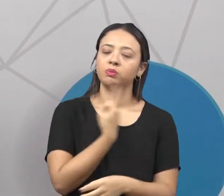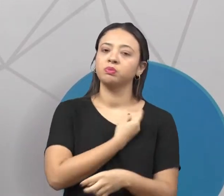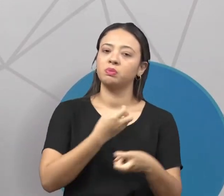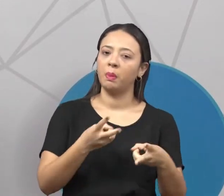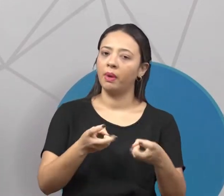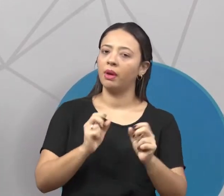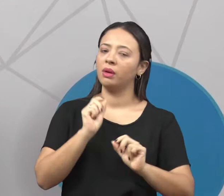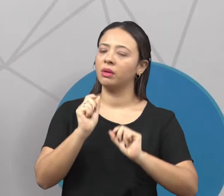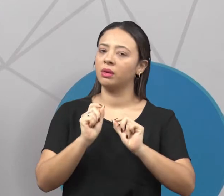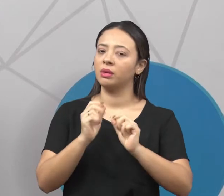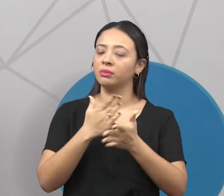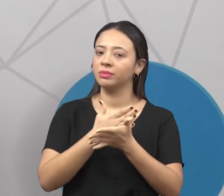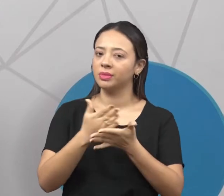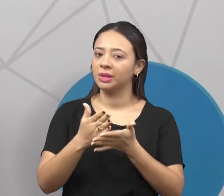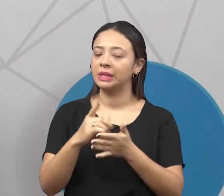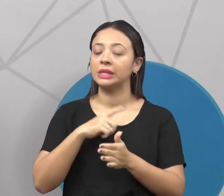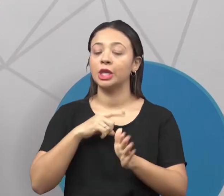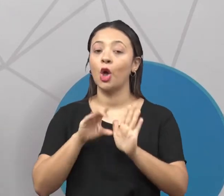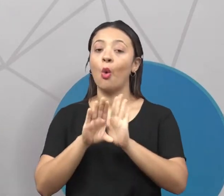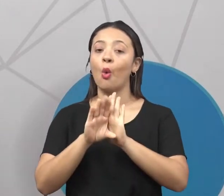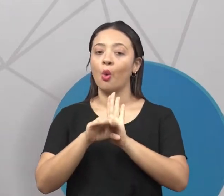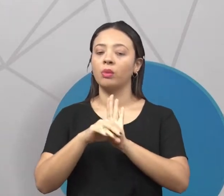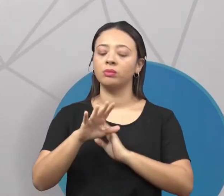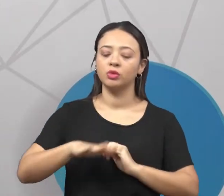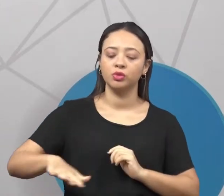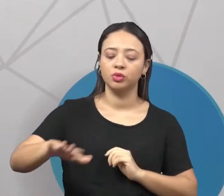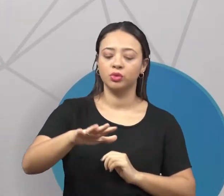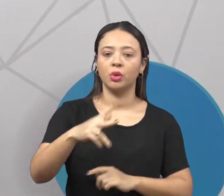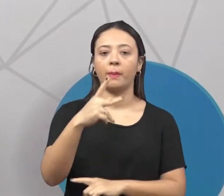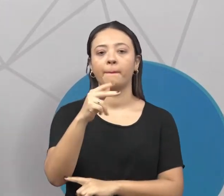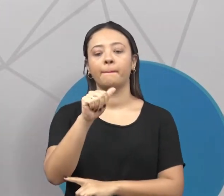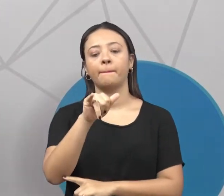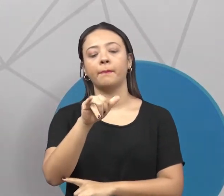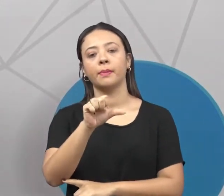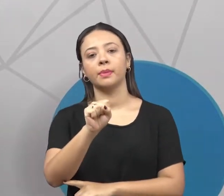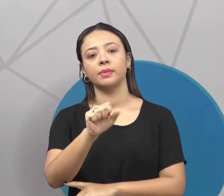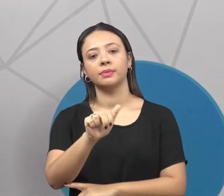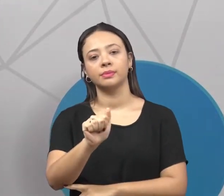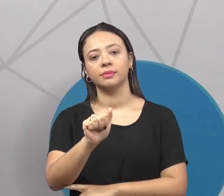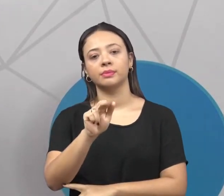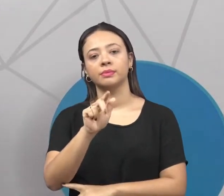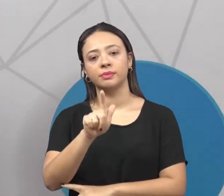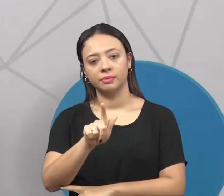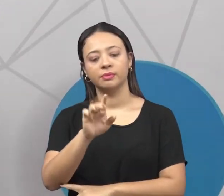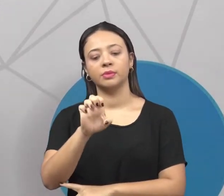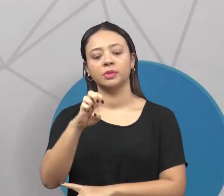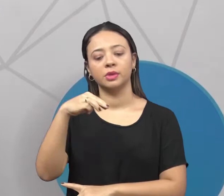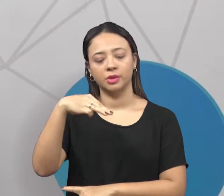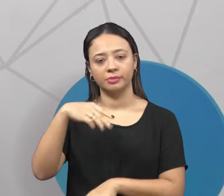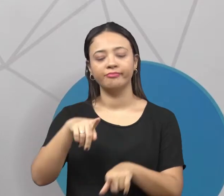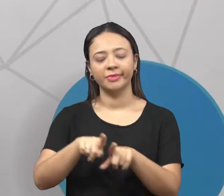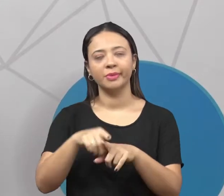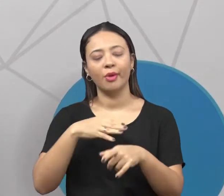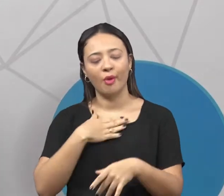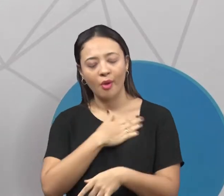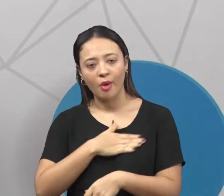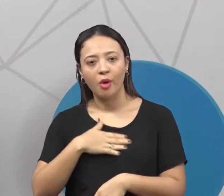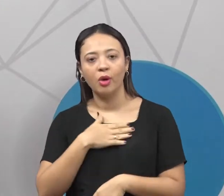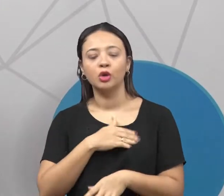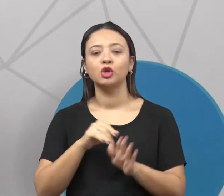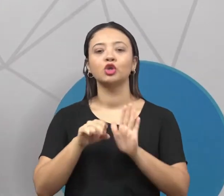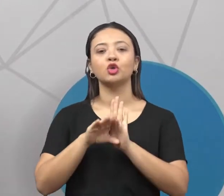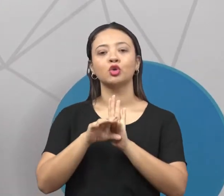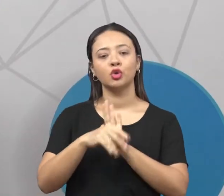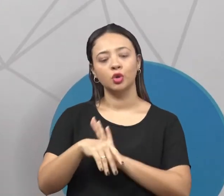gente iniciar, eu vou falar sobre um conceito de paisagem. Além disso, eu gosto muito de um conceito de um grande geógrafo